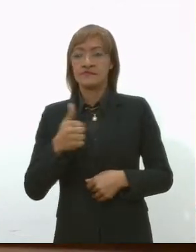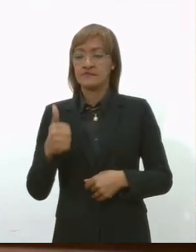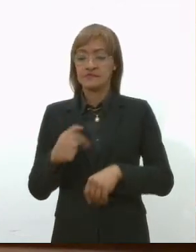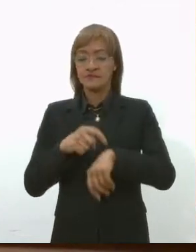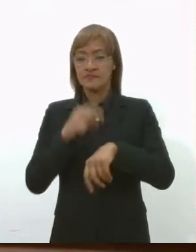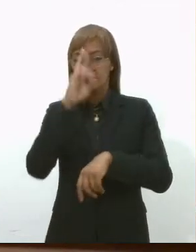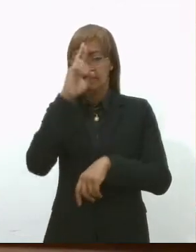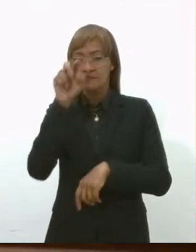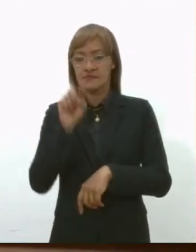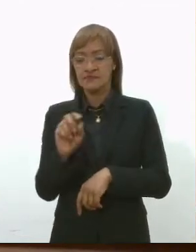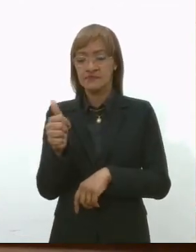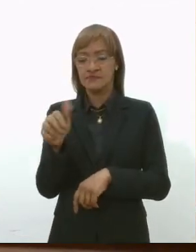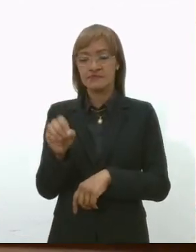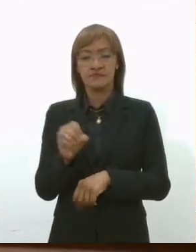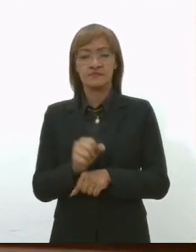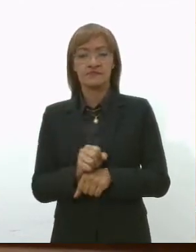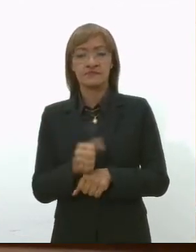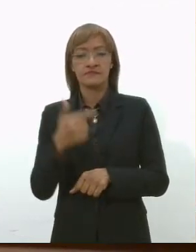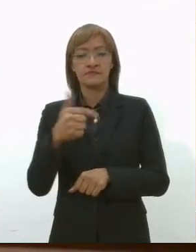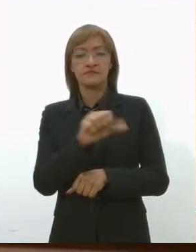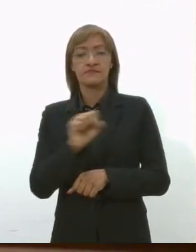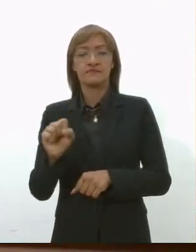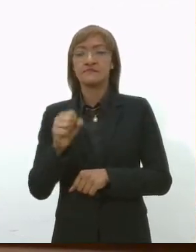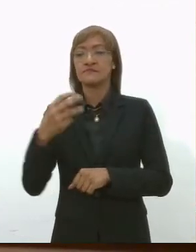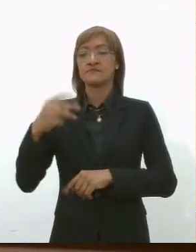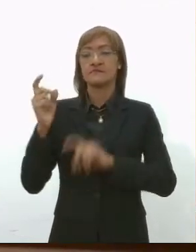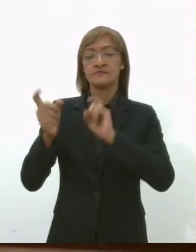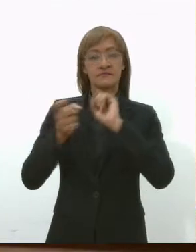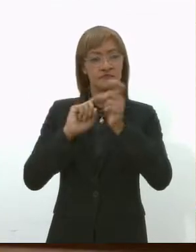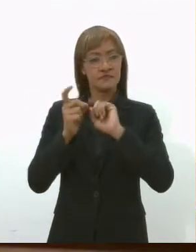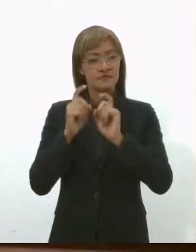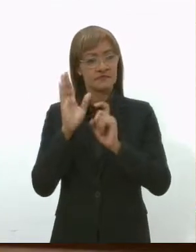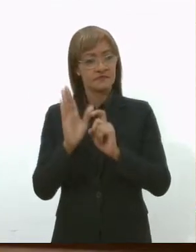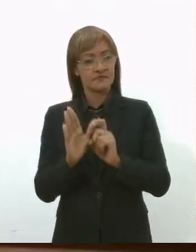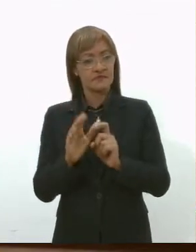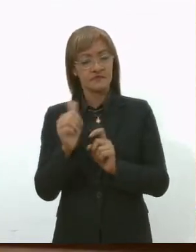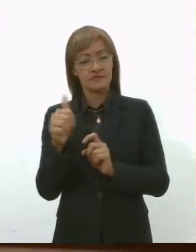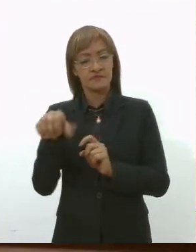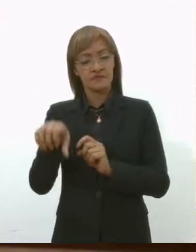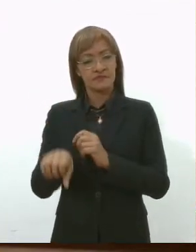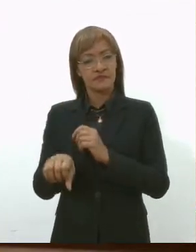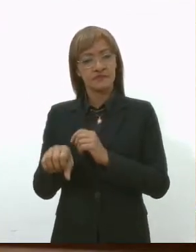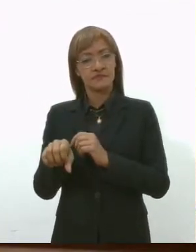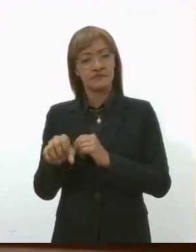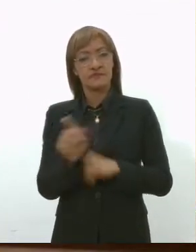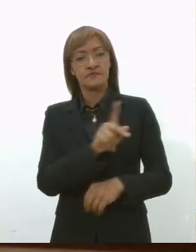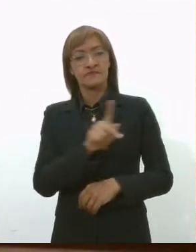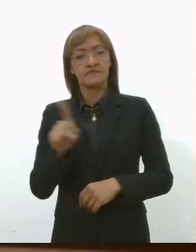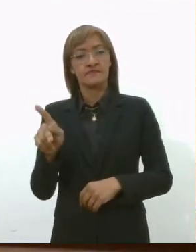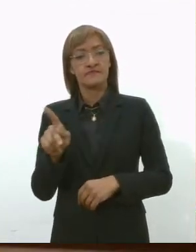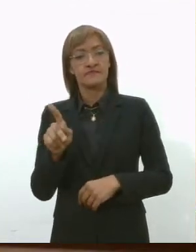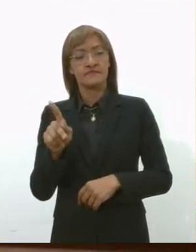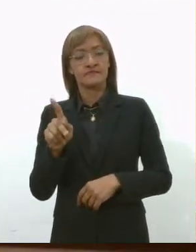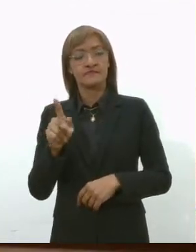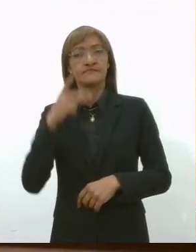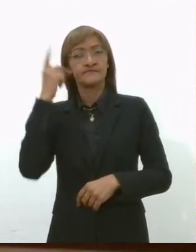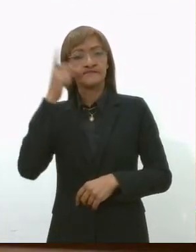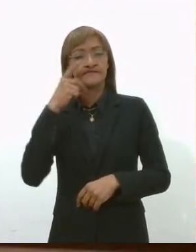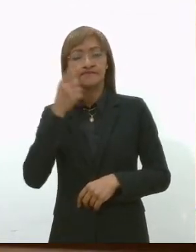minutos. Segundo período da 3ª Sessão Legislativa, ordinária da 19ª Legislatura, com a presidência do seu deputado Luciano